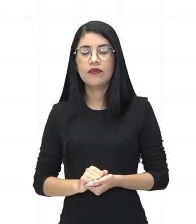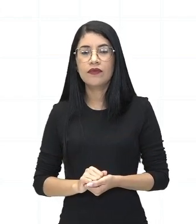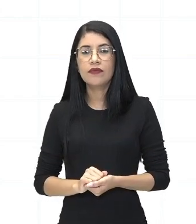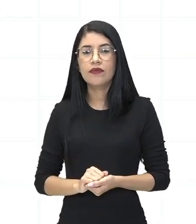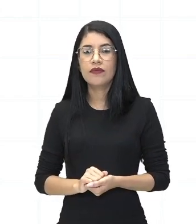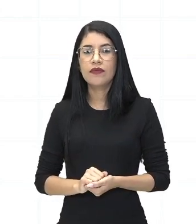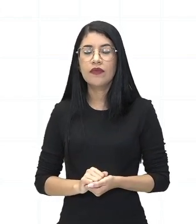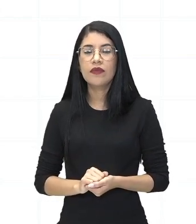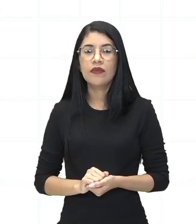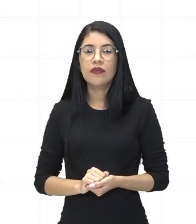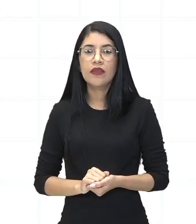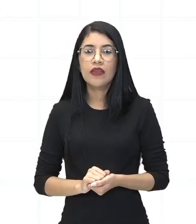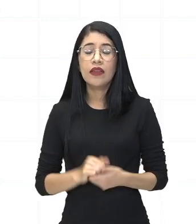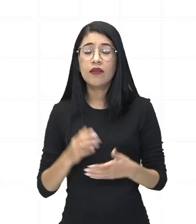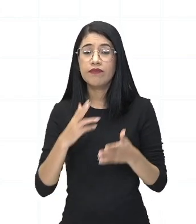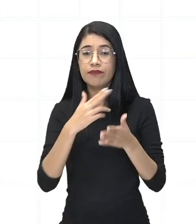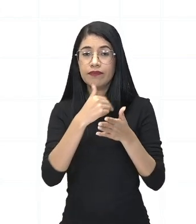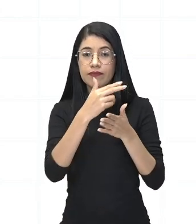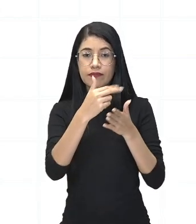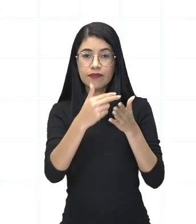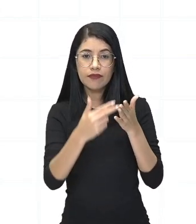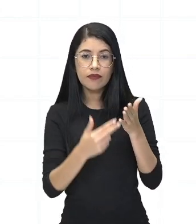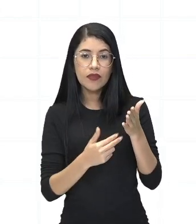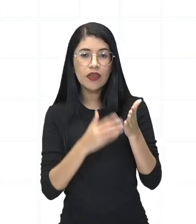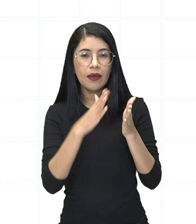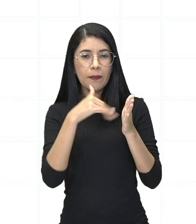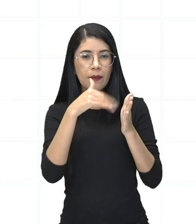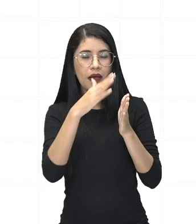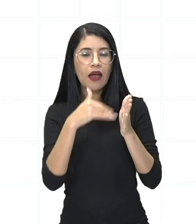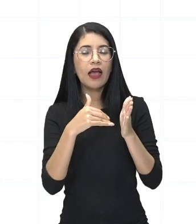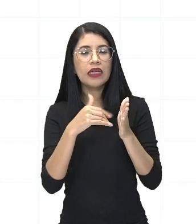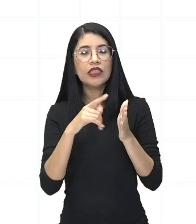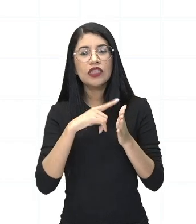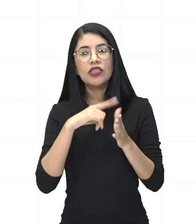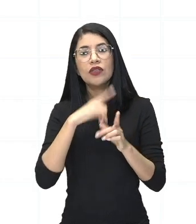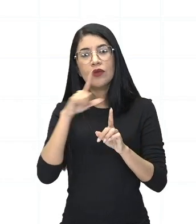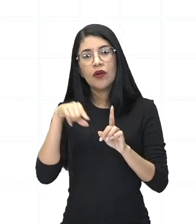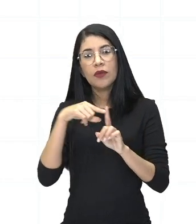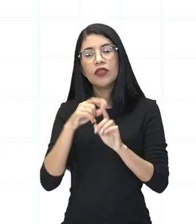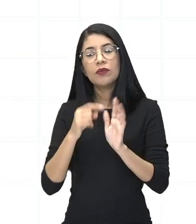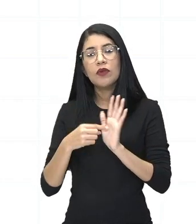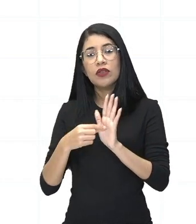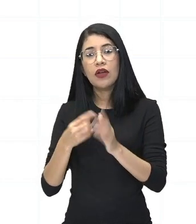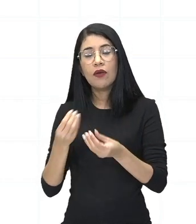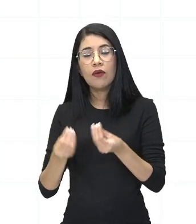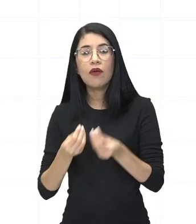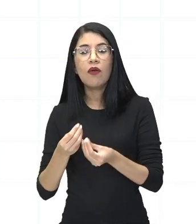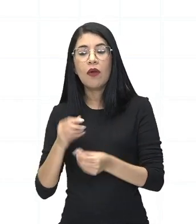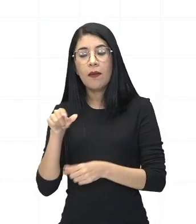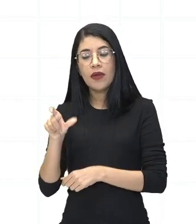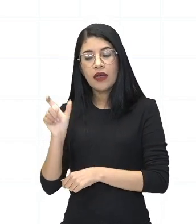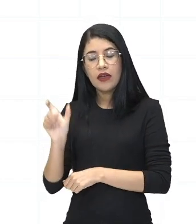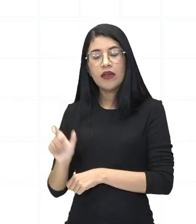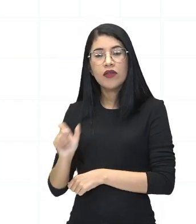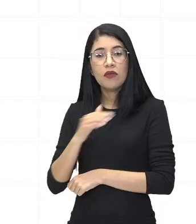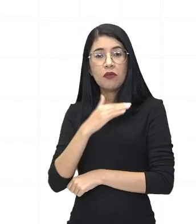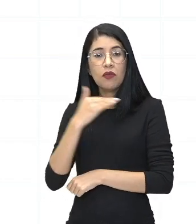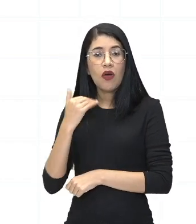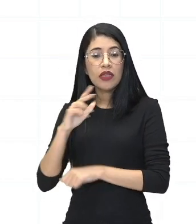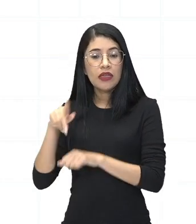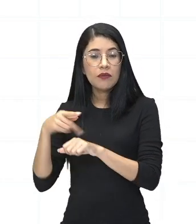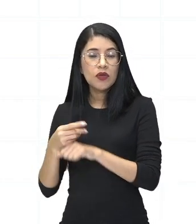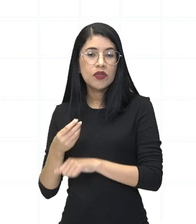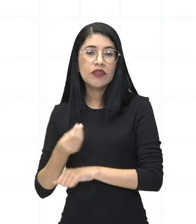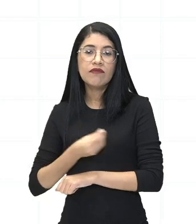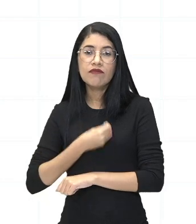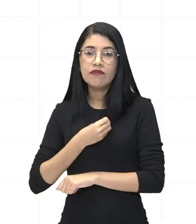desse contexto, as pinturas de uma tumba cumpriam o propósito de orientar o morto em sua vida pós-morte.